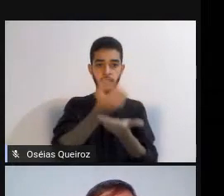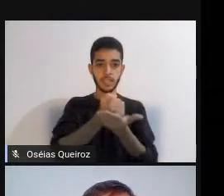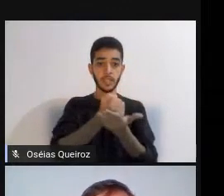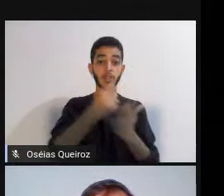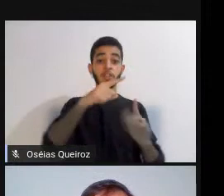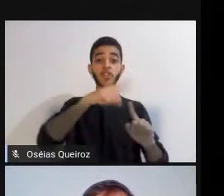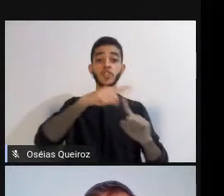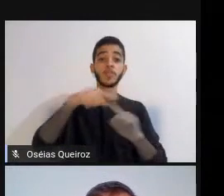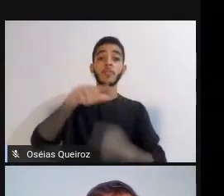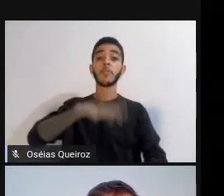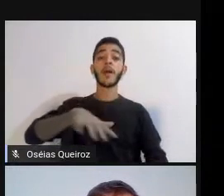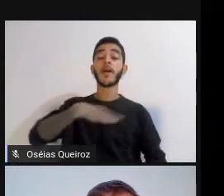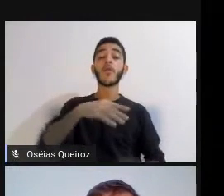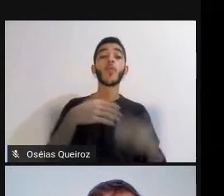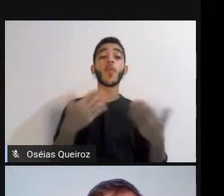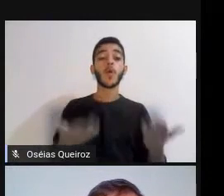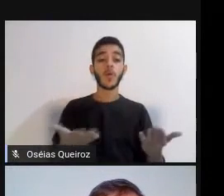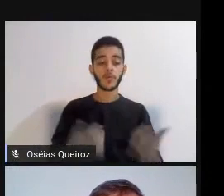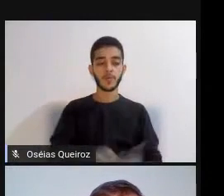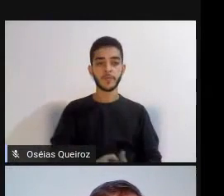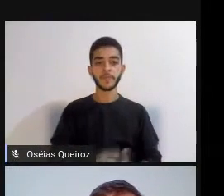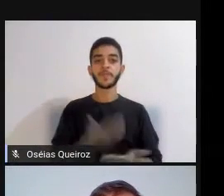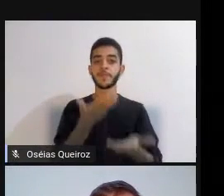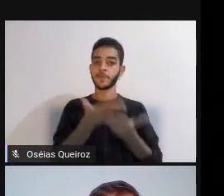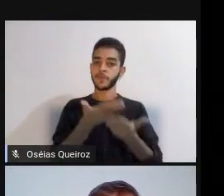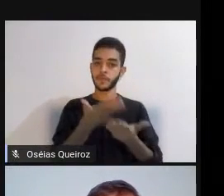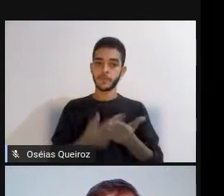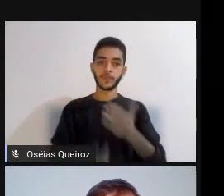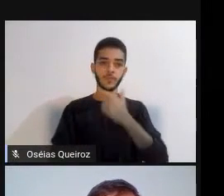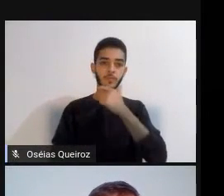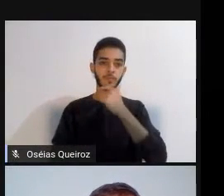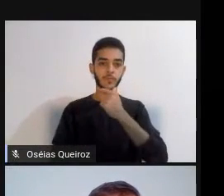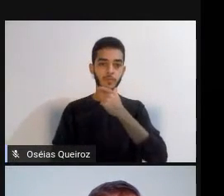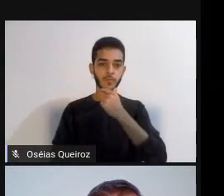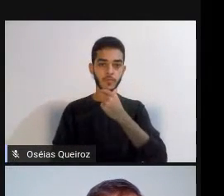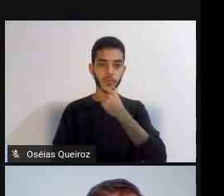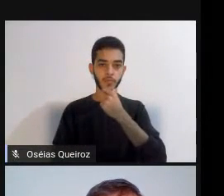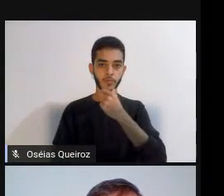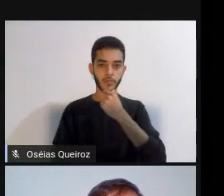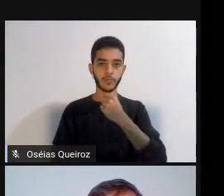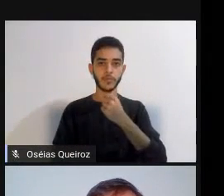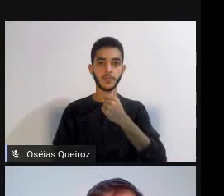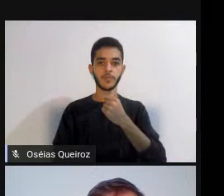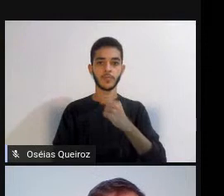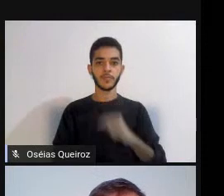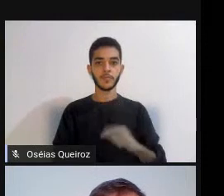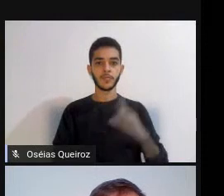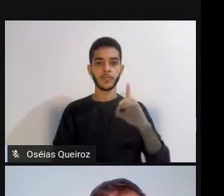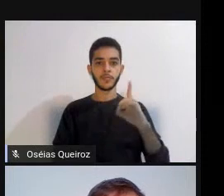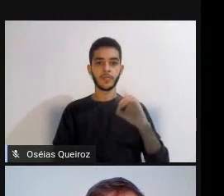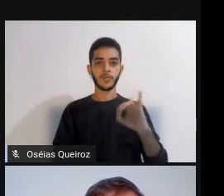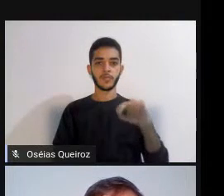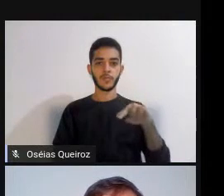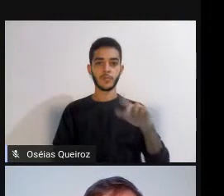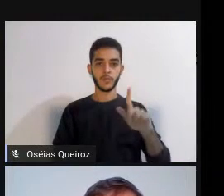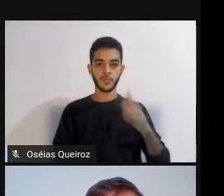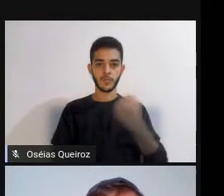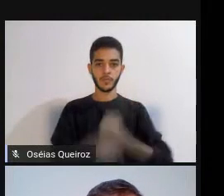localização na coluna d'água. Então, nesse estudo realizado por Jin, colaboradores em 2020, foi observado que